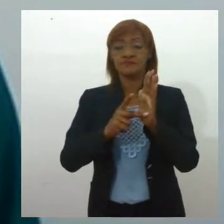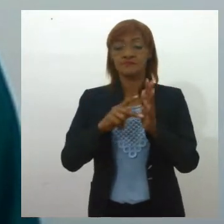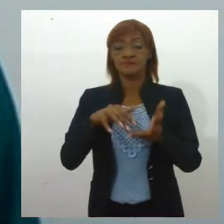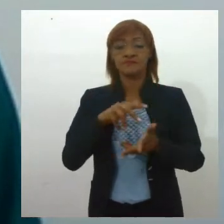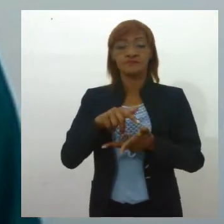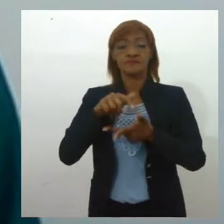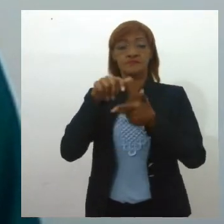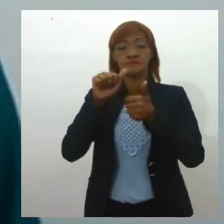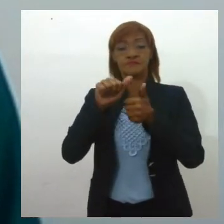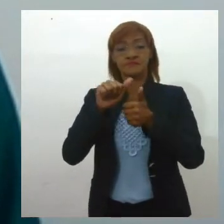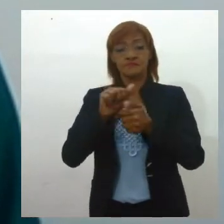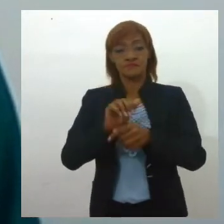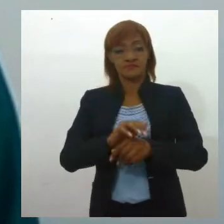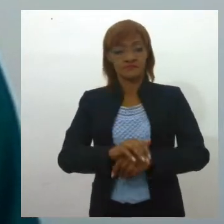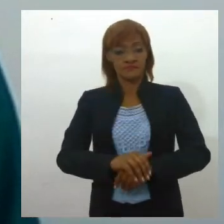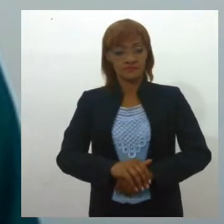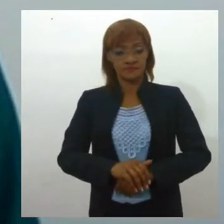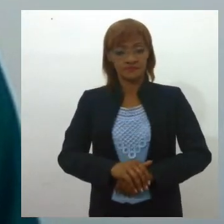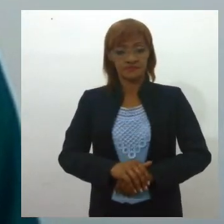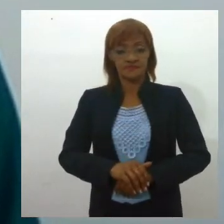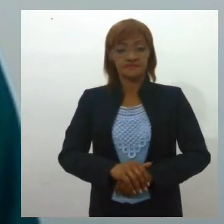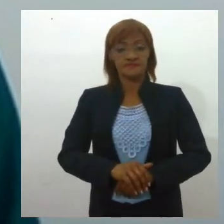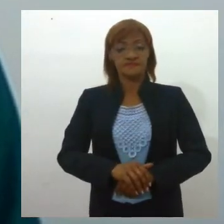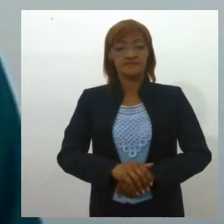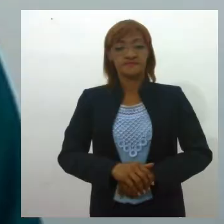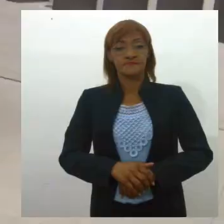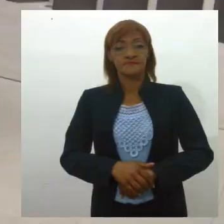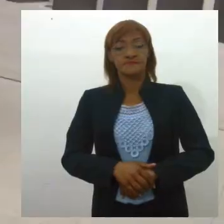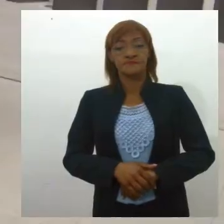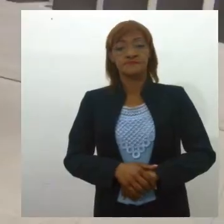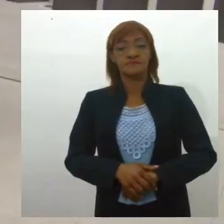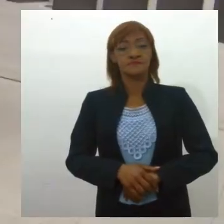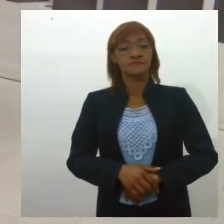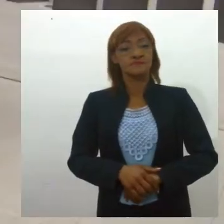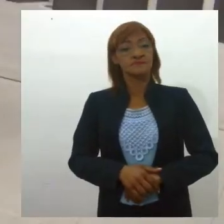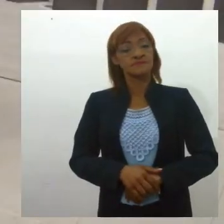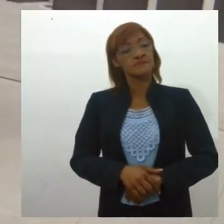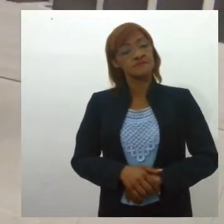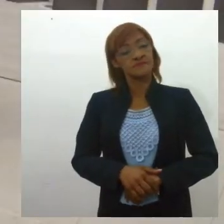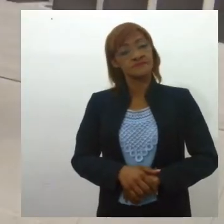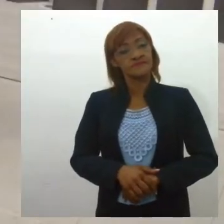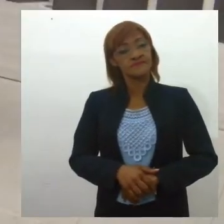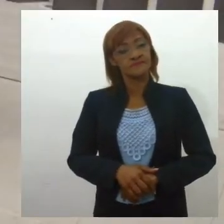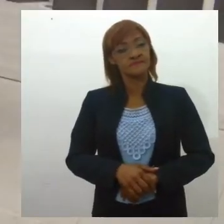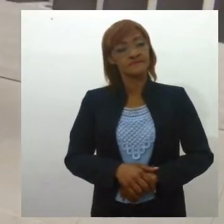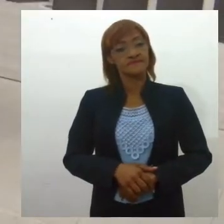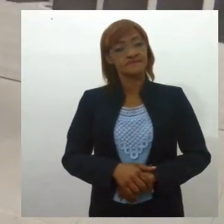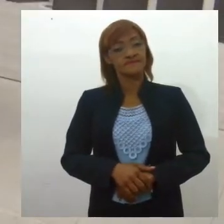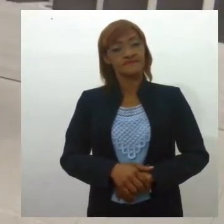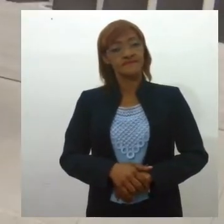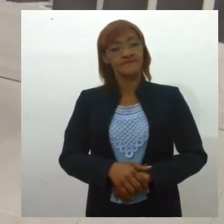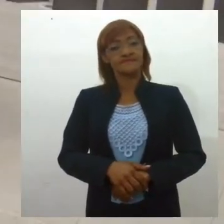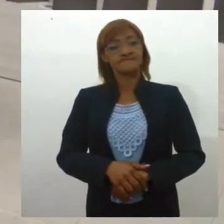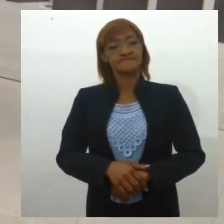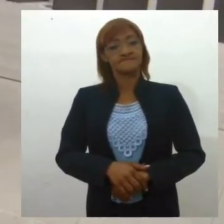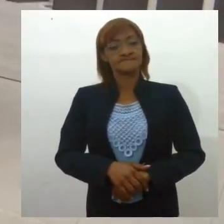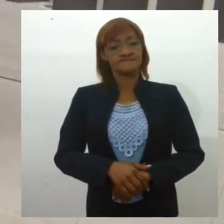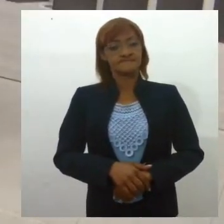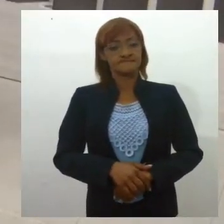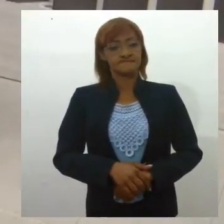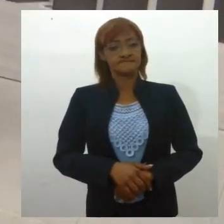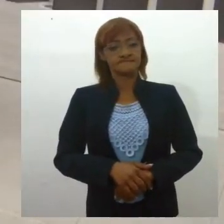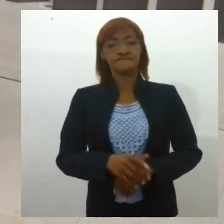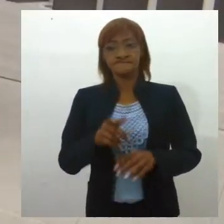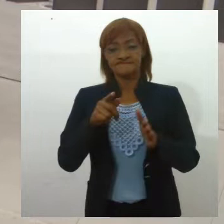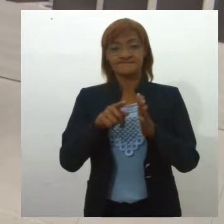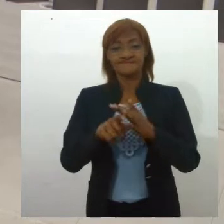sobre preservar o meio ambiente. E mais do que nunca... Pode falar, Antônio. Não, pode passar a pergunta.